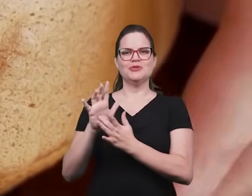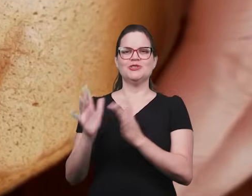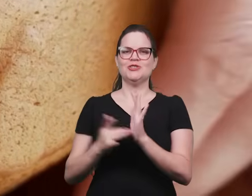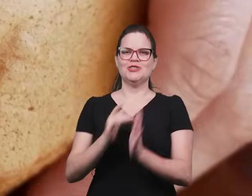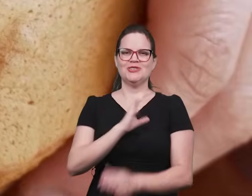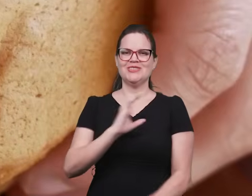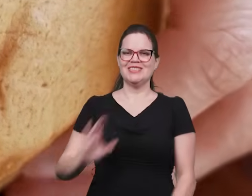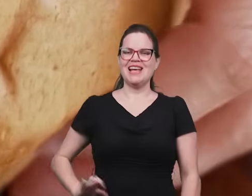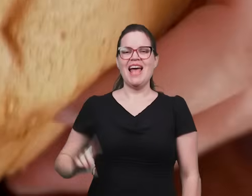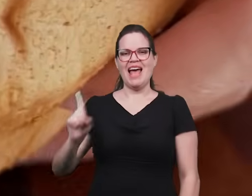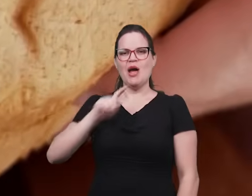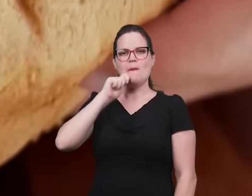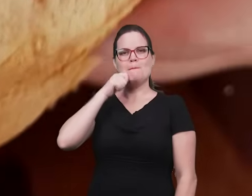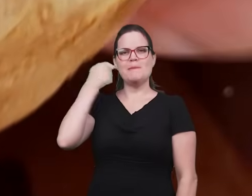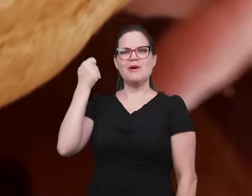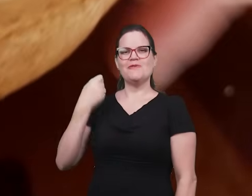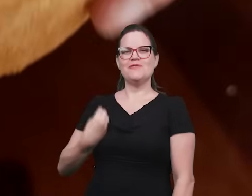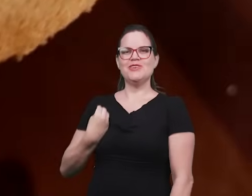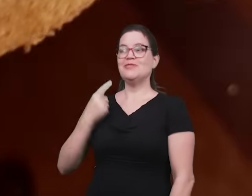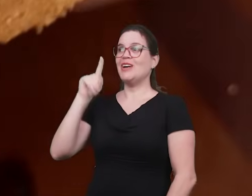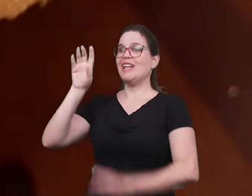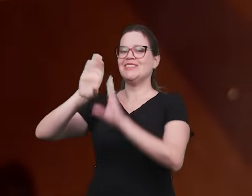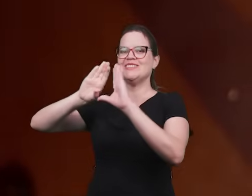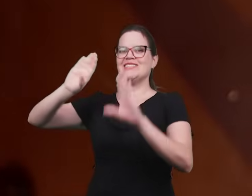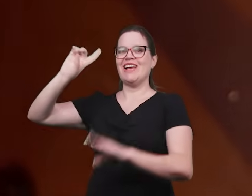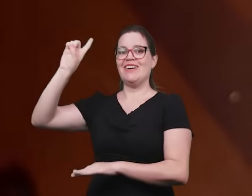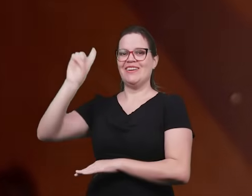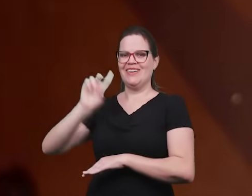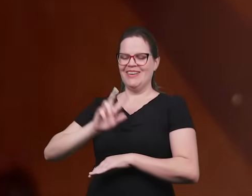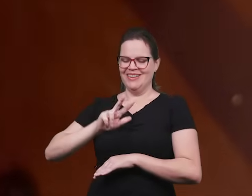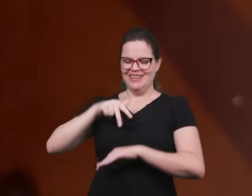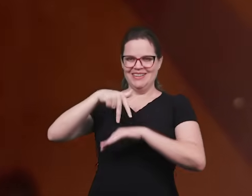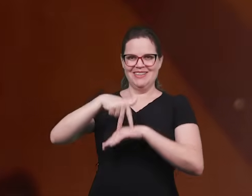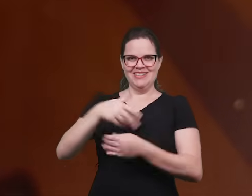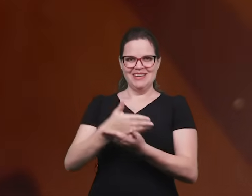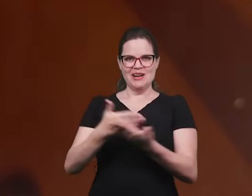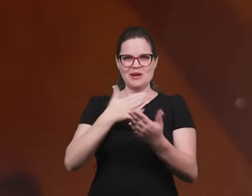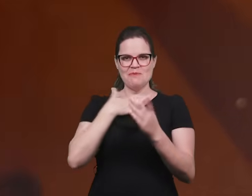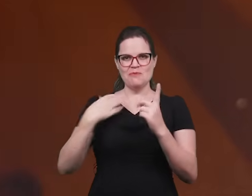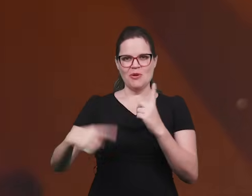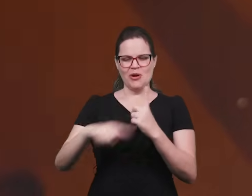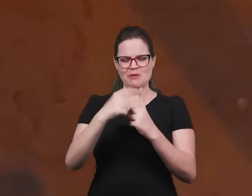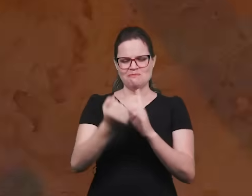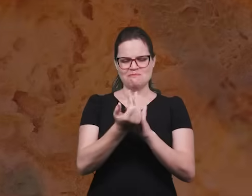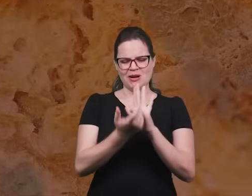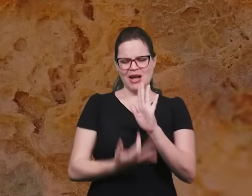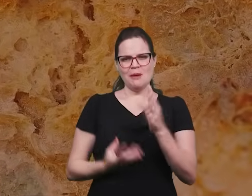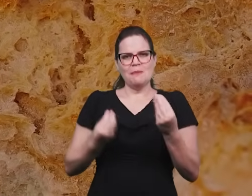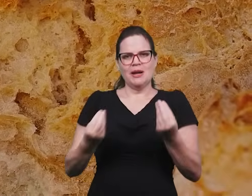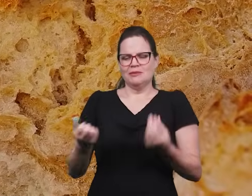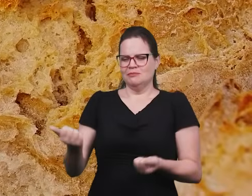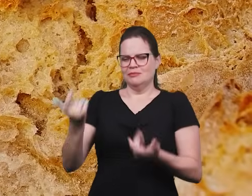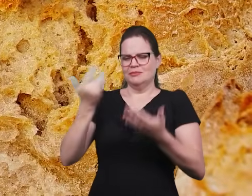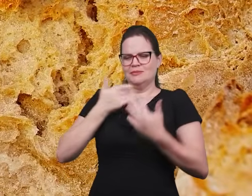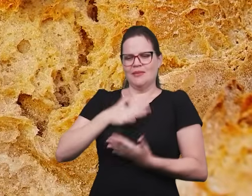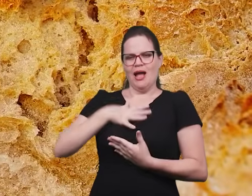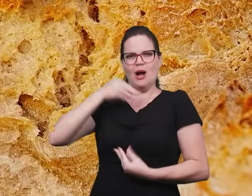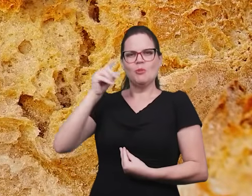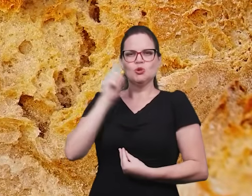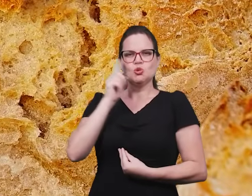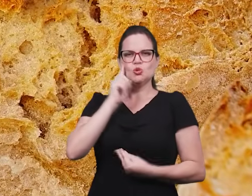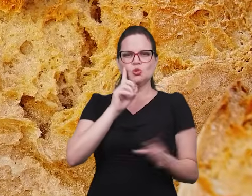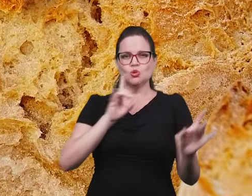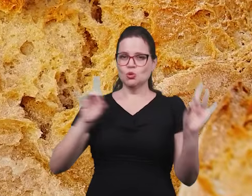como o pão que desceu do céu, que alimenta a nossa alma todos os dias. O capítulo 7 do